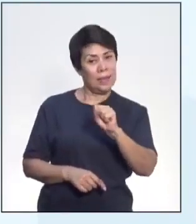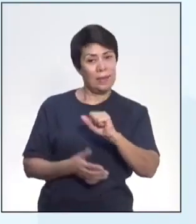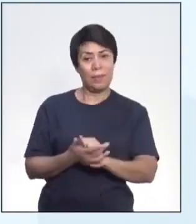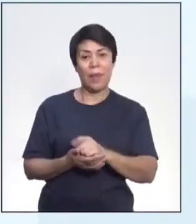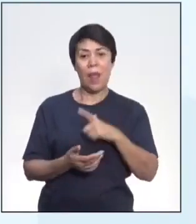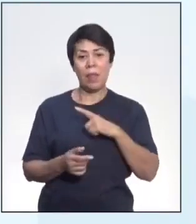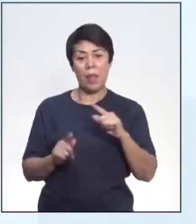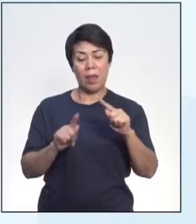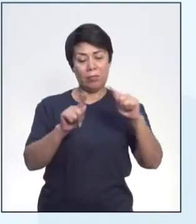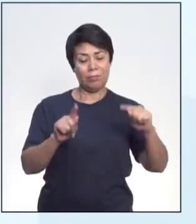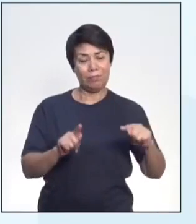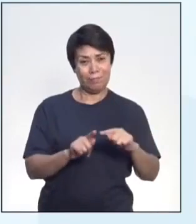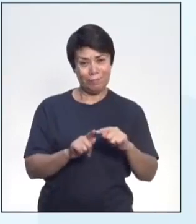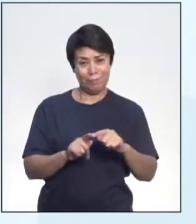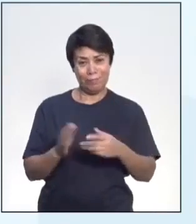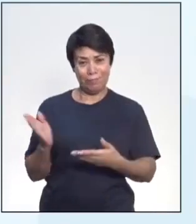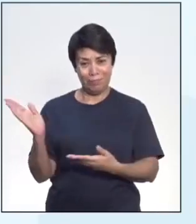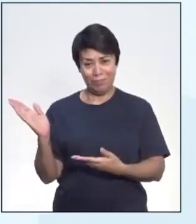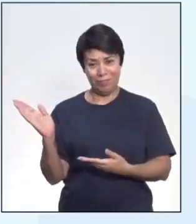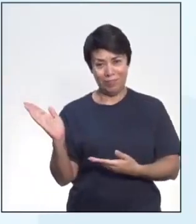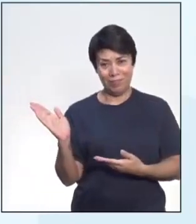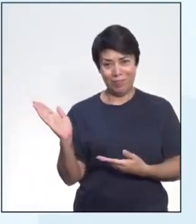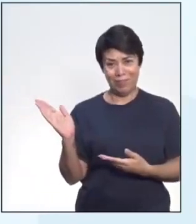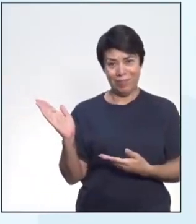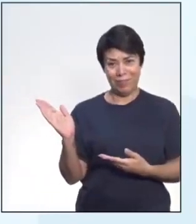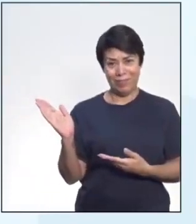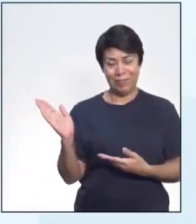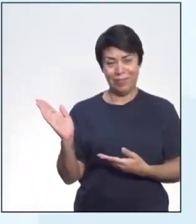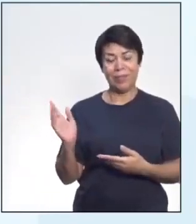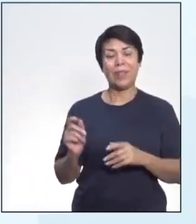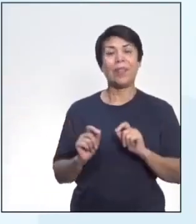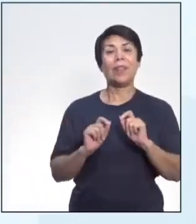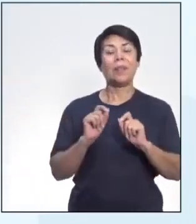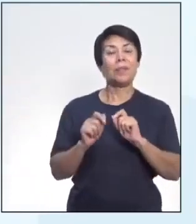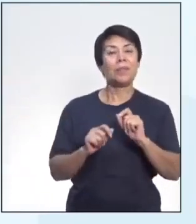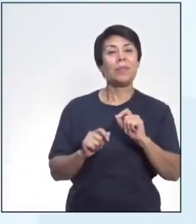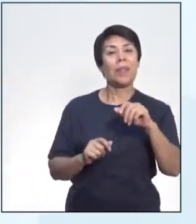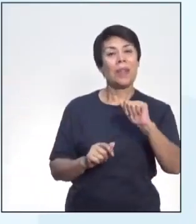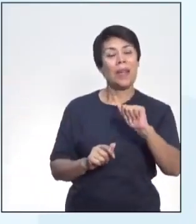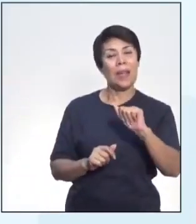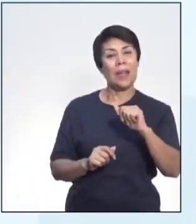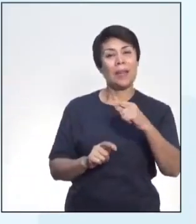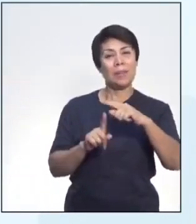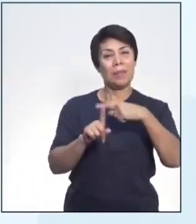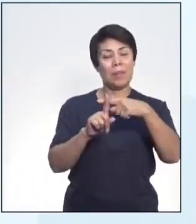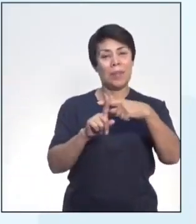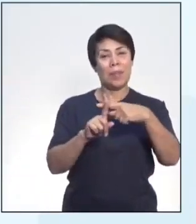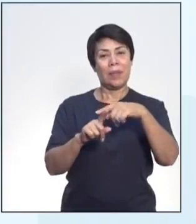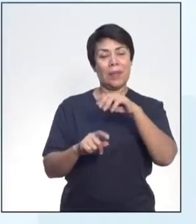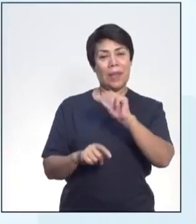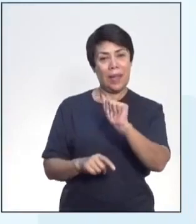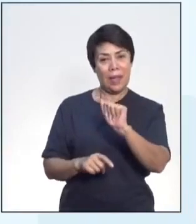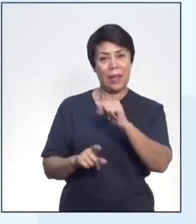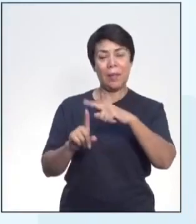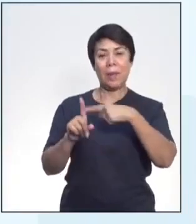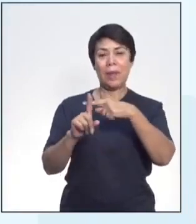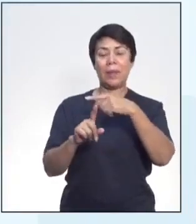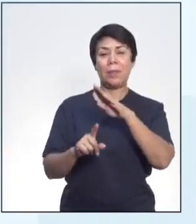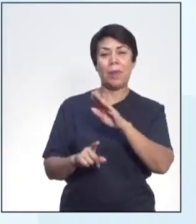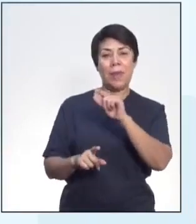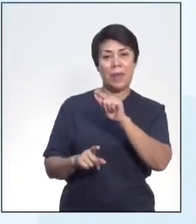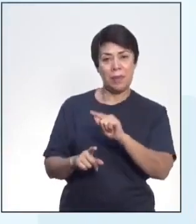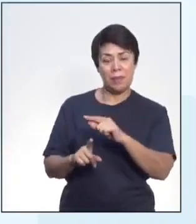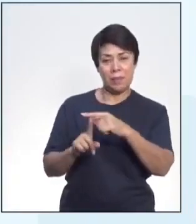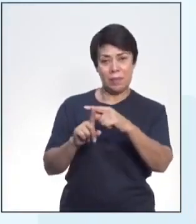quadradinho aí de vocês uma reação genérica, que é Azinho mais A, mais Bzinho, vezes B, que